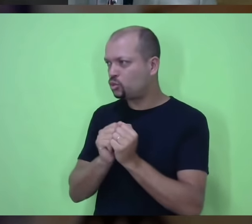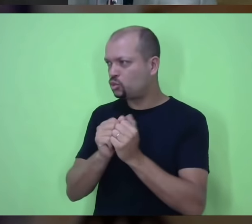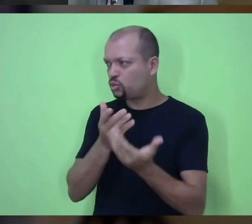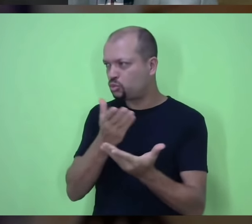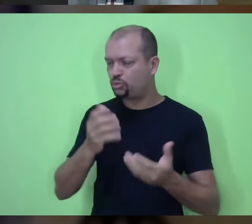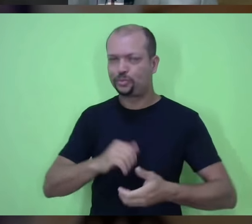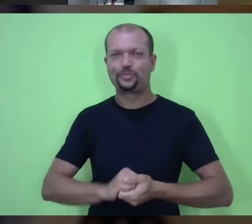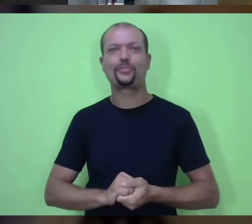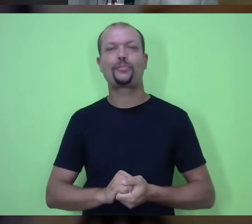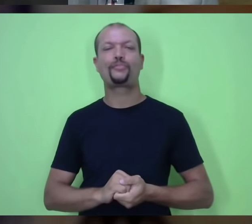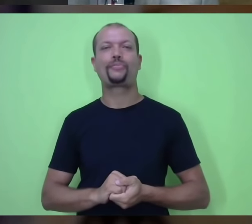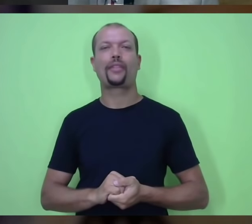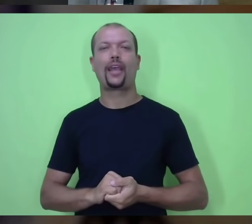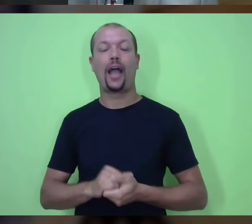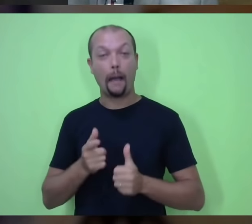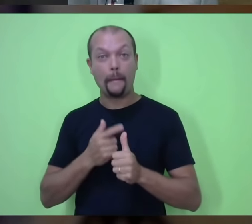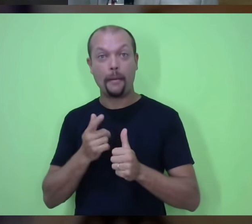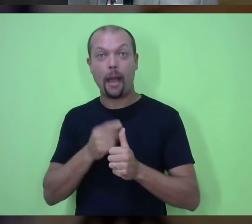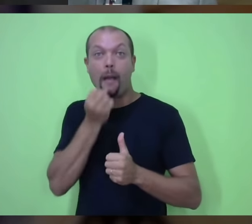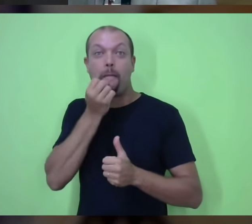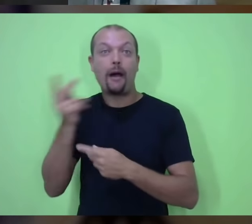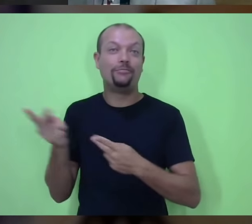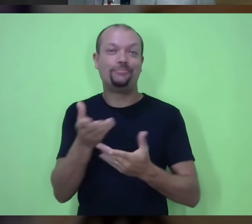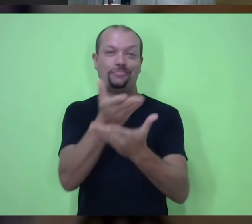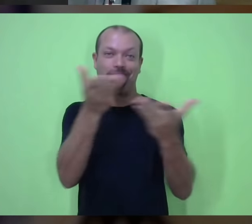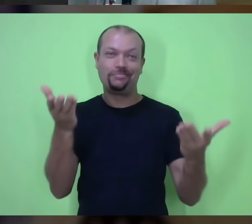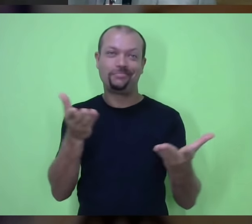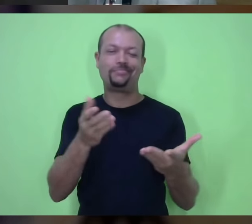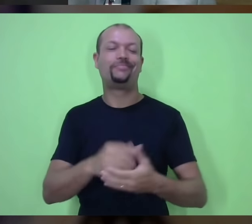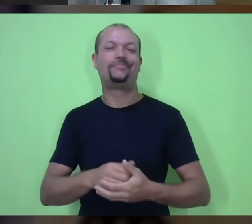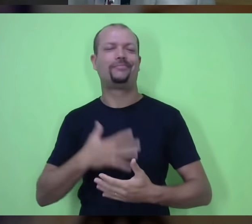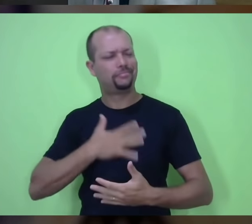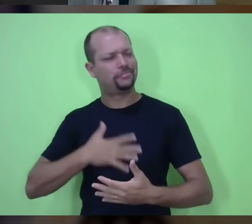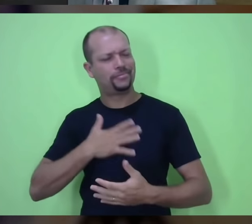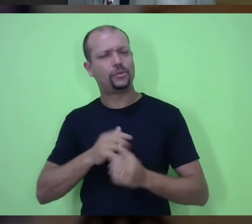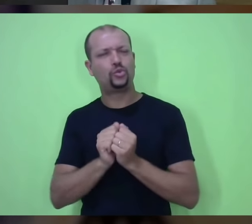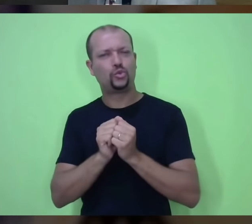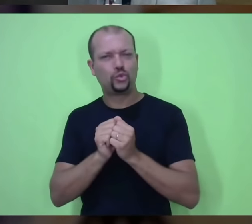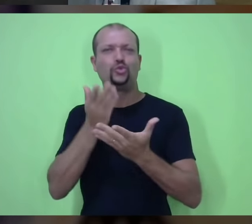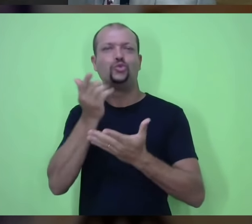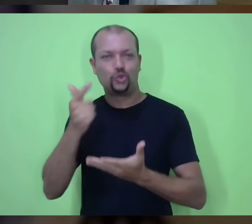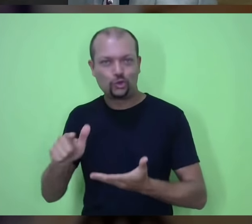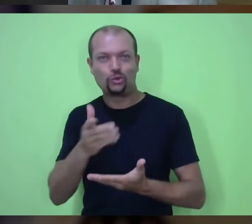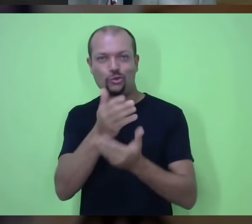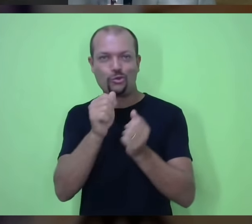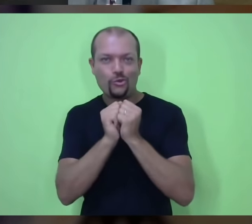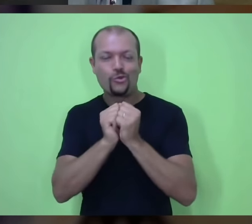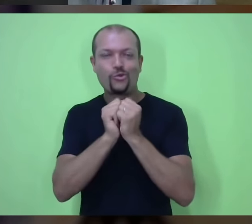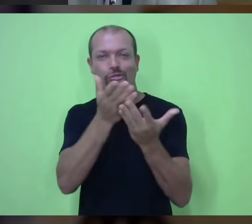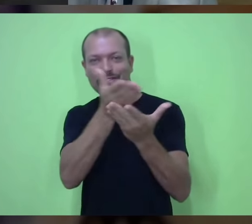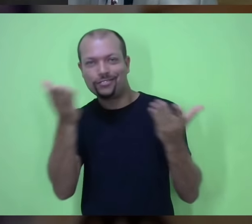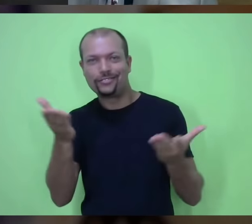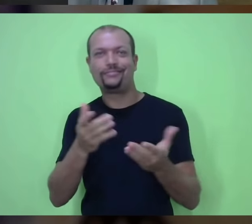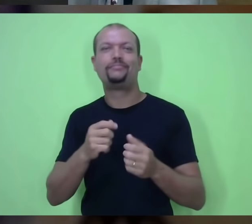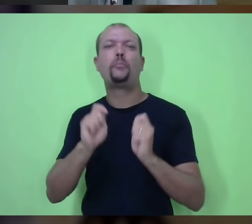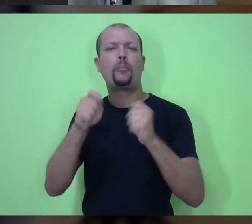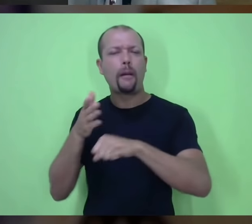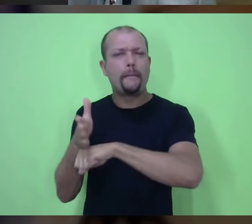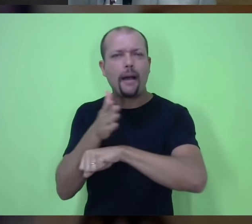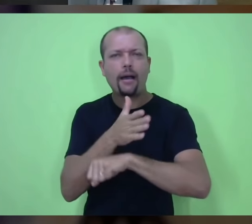acompanham. Primeiramente, boas-vindas a todos, né? O prazer é todo nosso estarmos aqui mais uma vez tendo a oportunidade